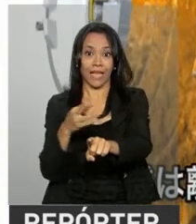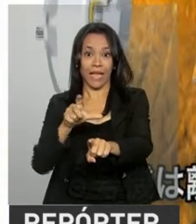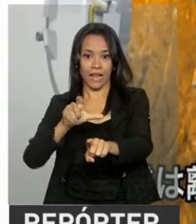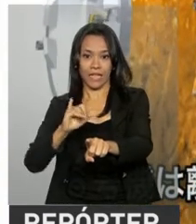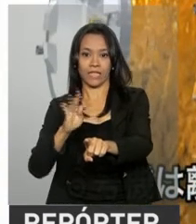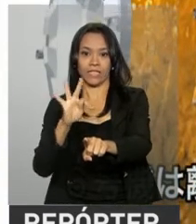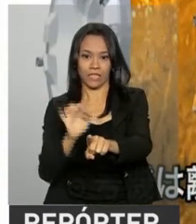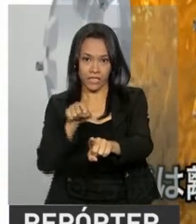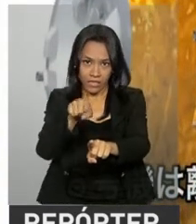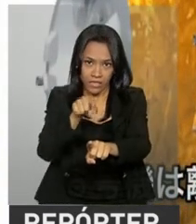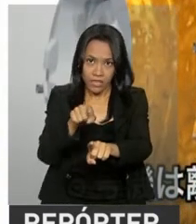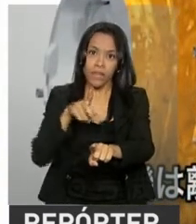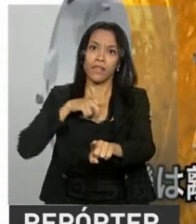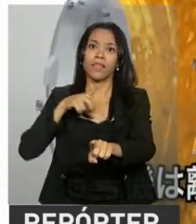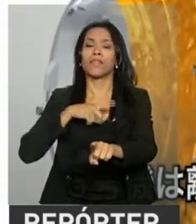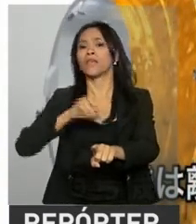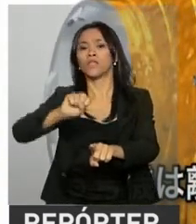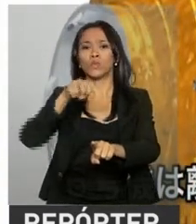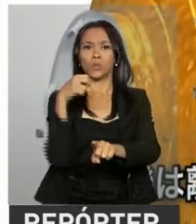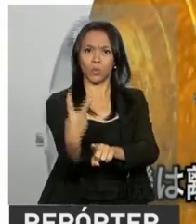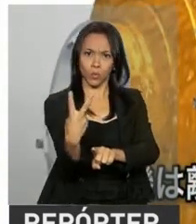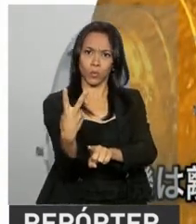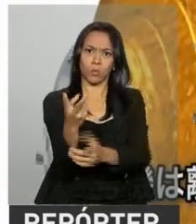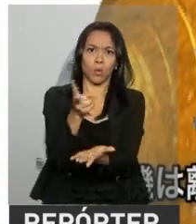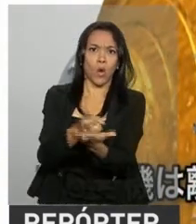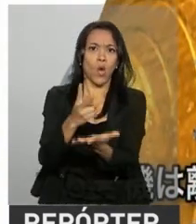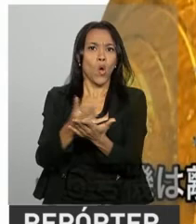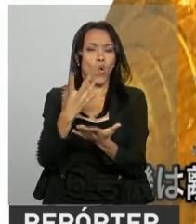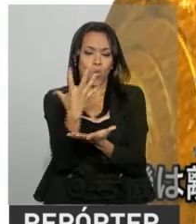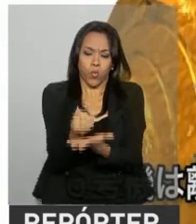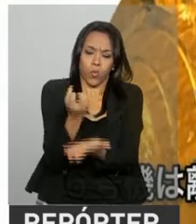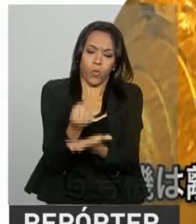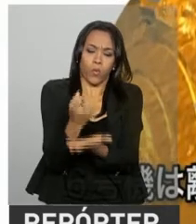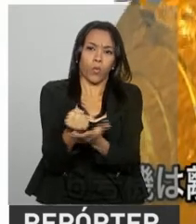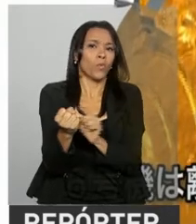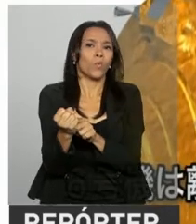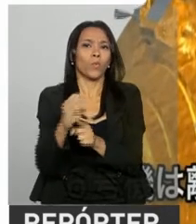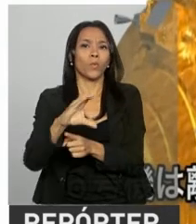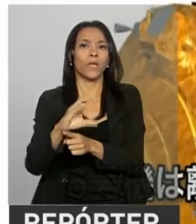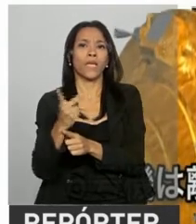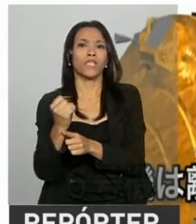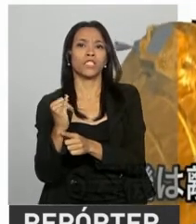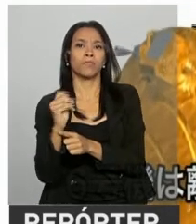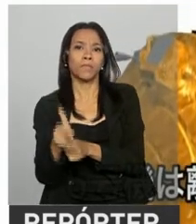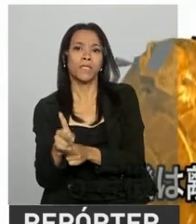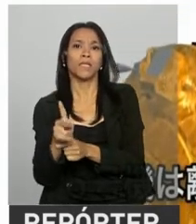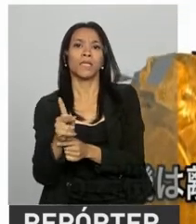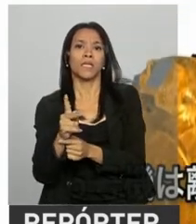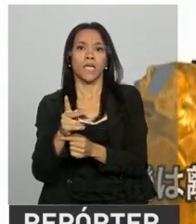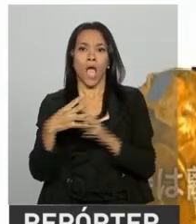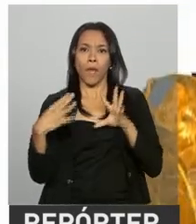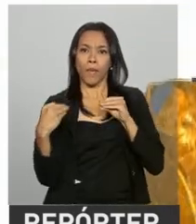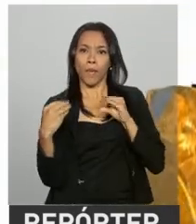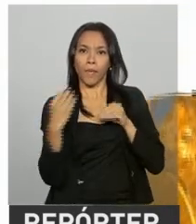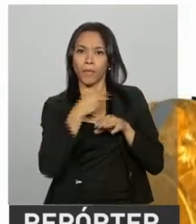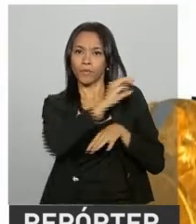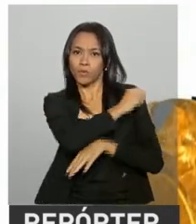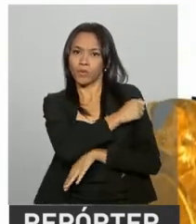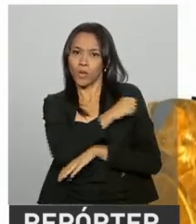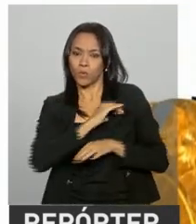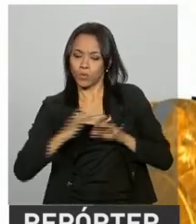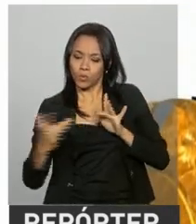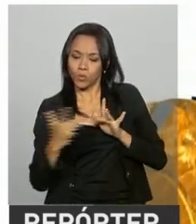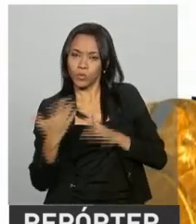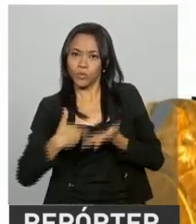em ubatuba tem duas cargas úteis um gravador chip com as mensagens dos alunos que será transmitida em órbita e